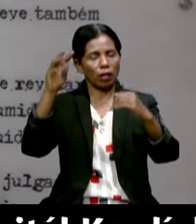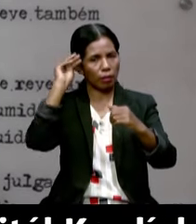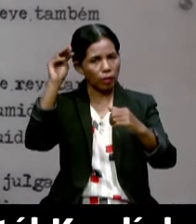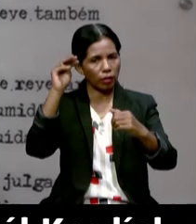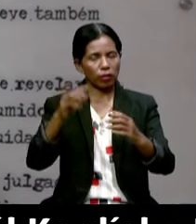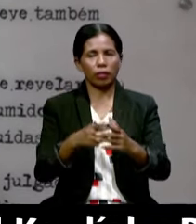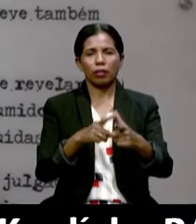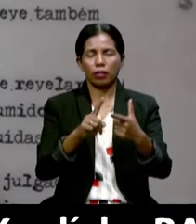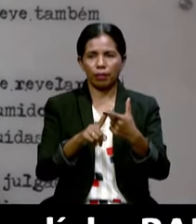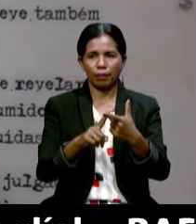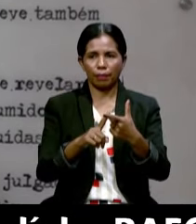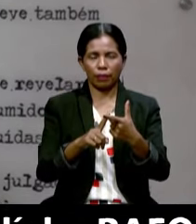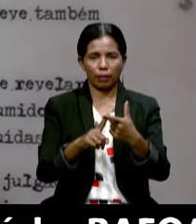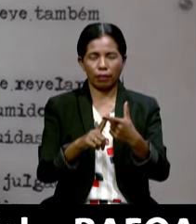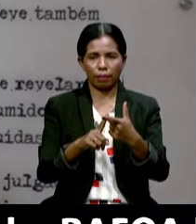no